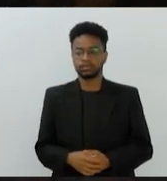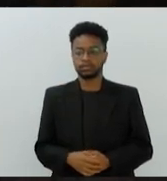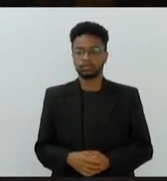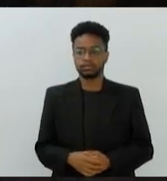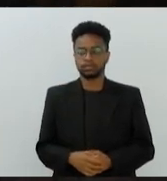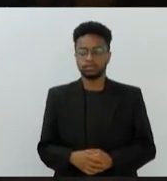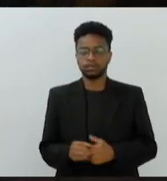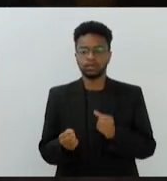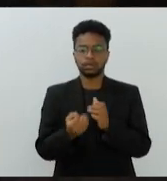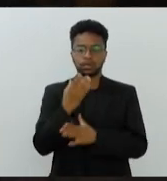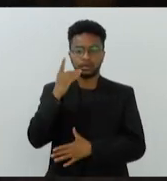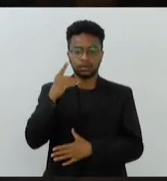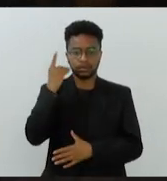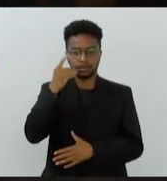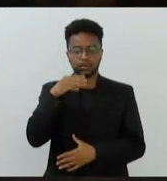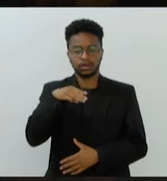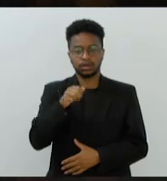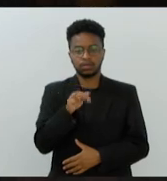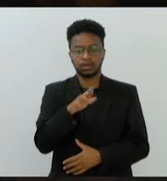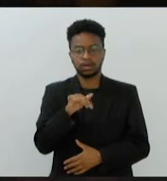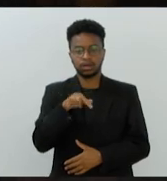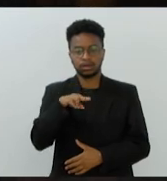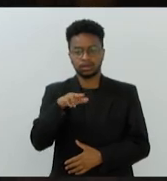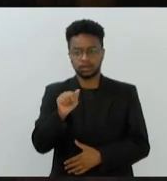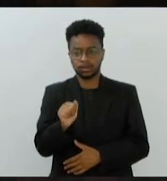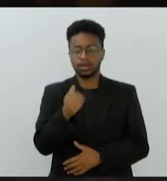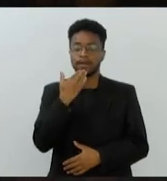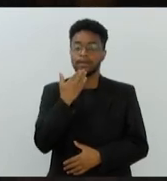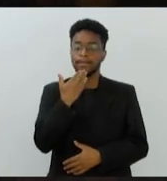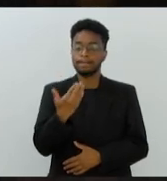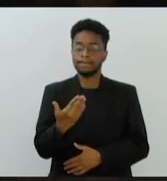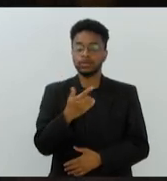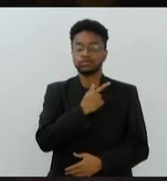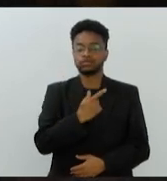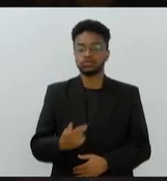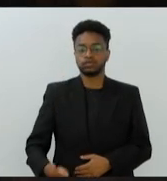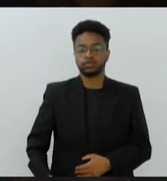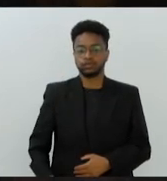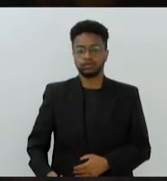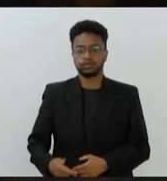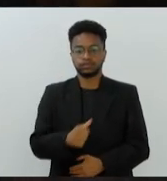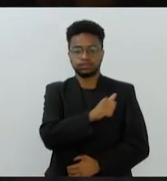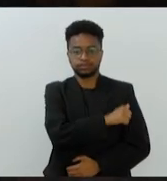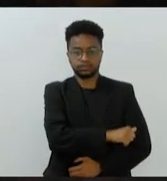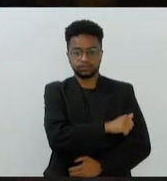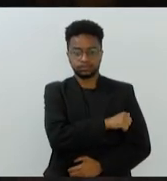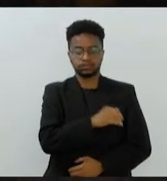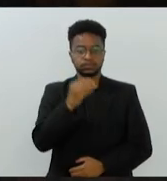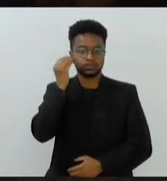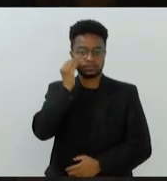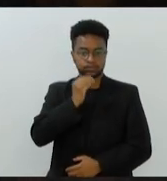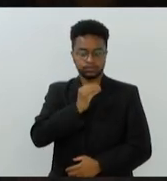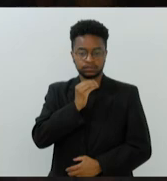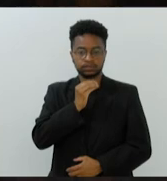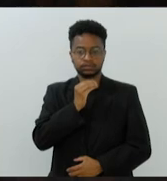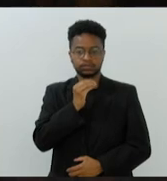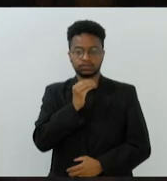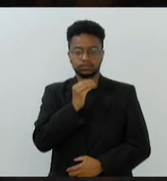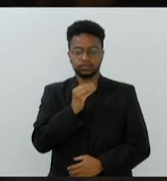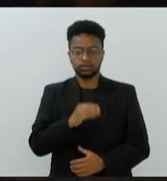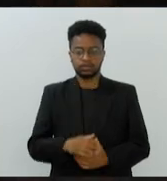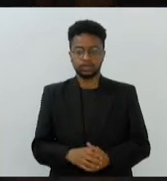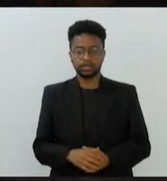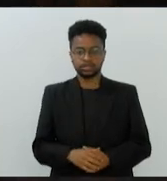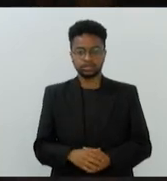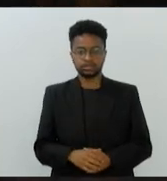de autoria da deputada Marina do MST, que solicita o excelentíssimo governador do Estado do Rio de Janeiro, Cláudio Bonfim de Castro e Silva,